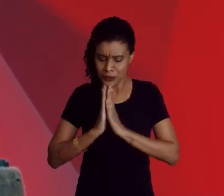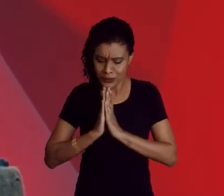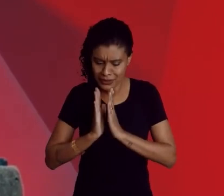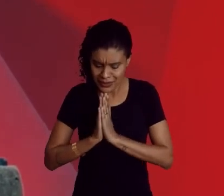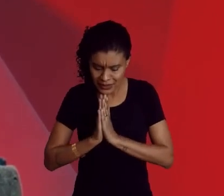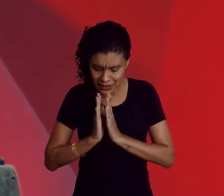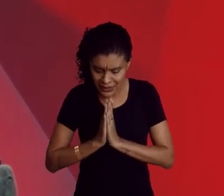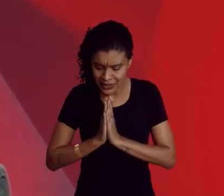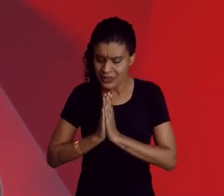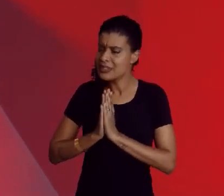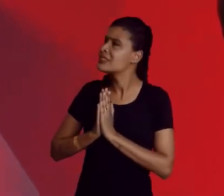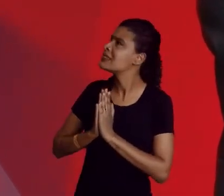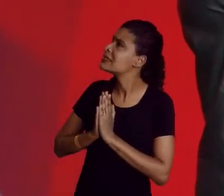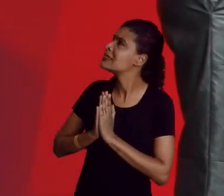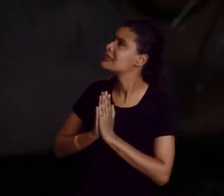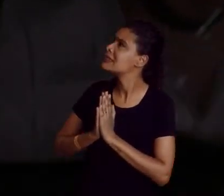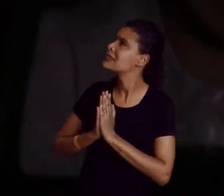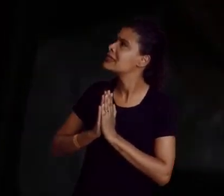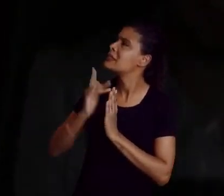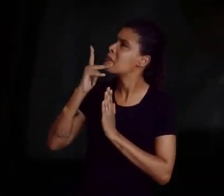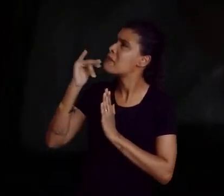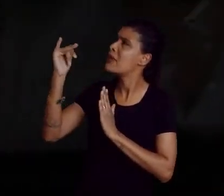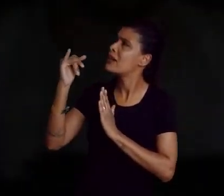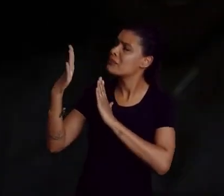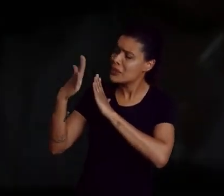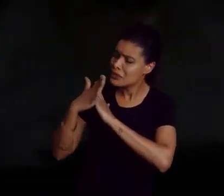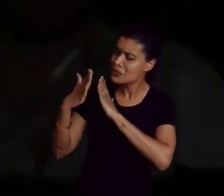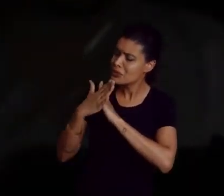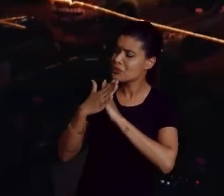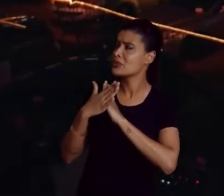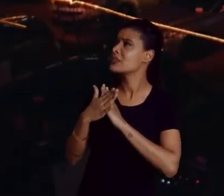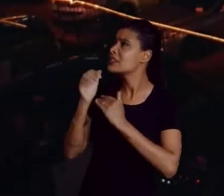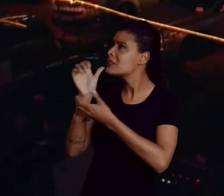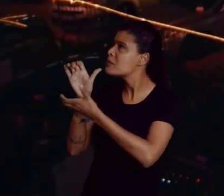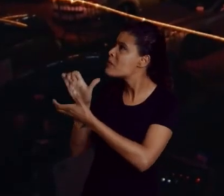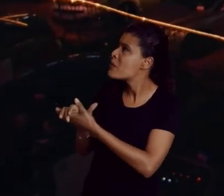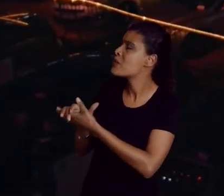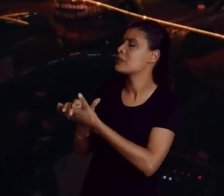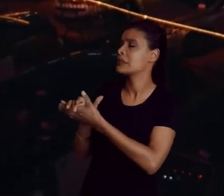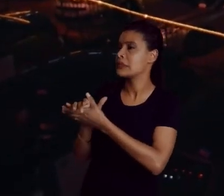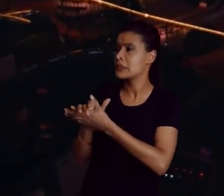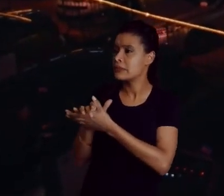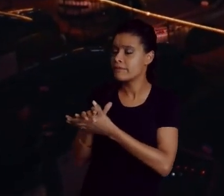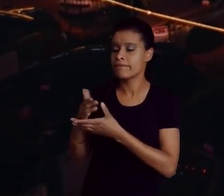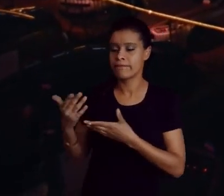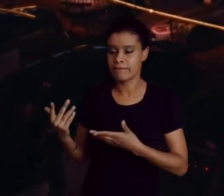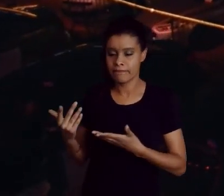de ajuda com a Rai nessa área, nisso, naquilo. No outro dia eu chego lá. Pera aí.